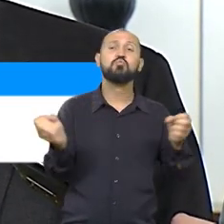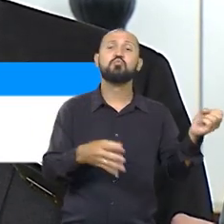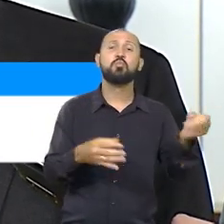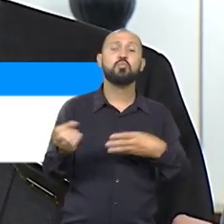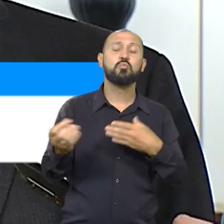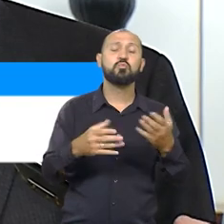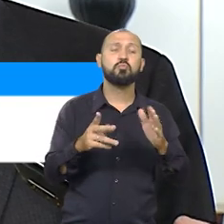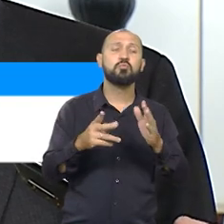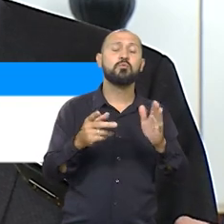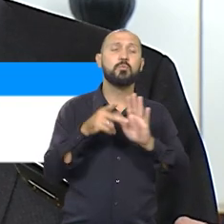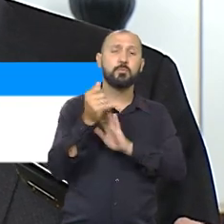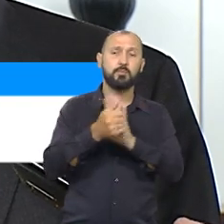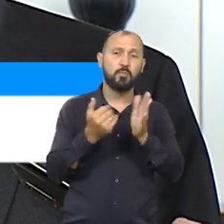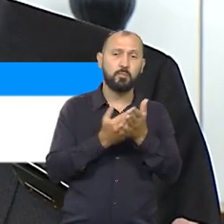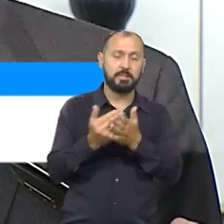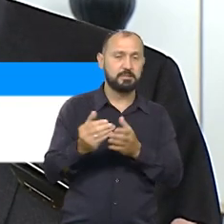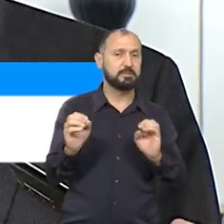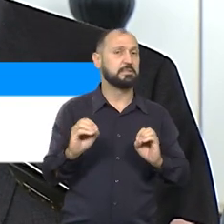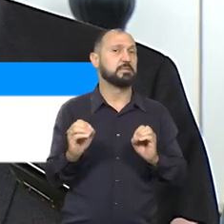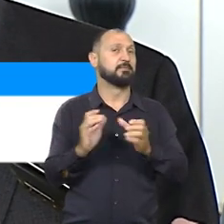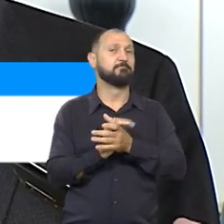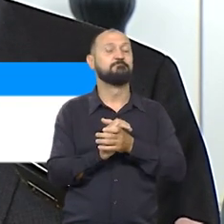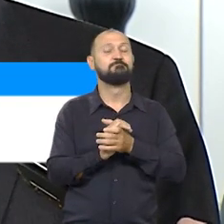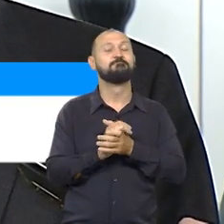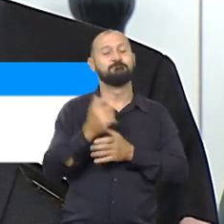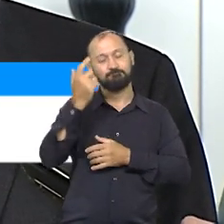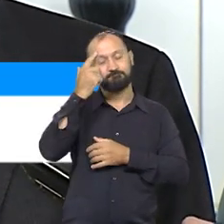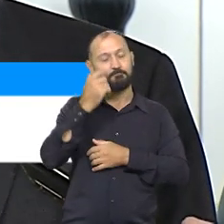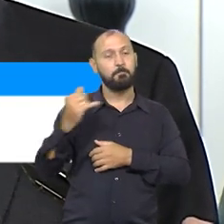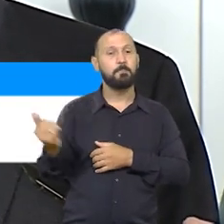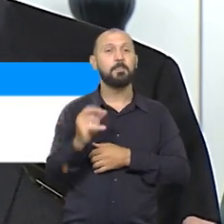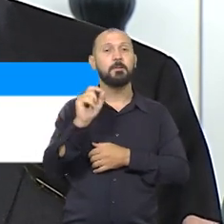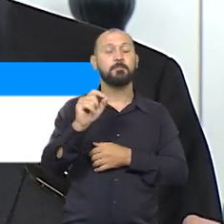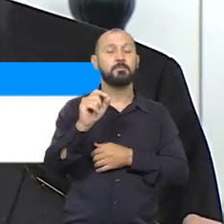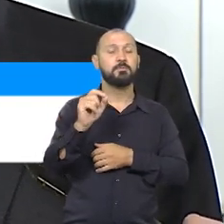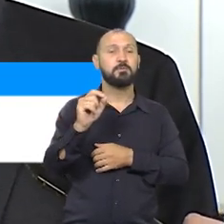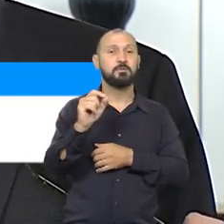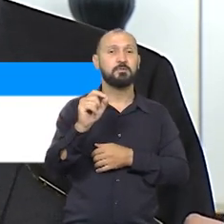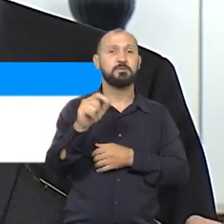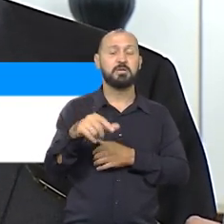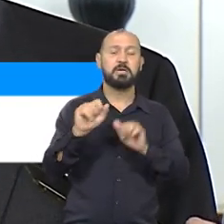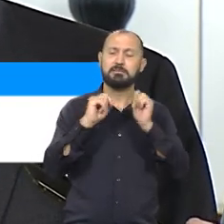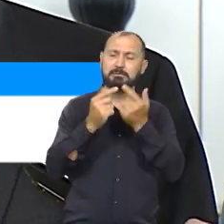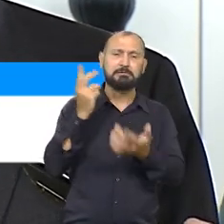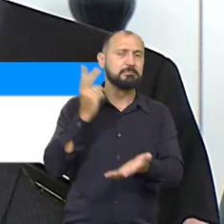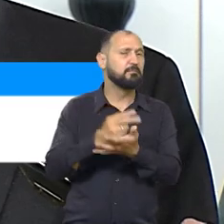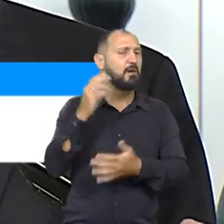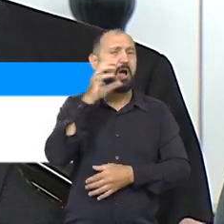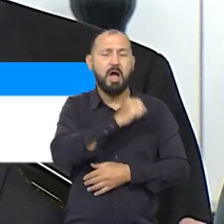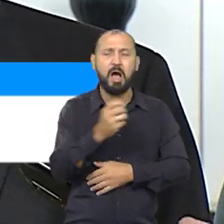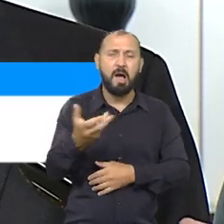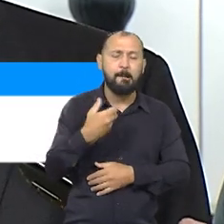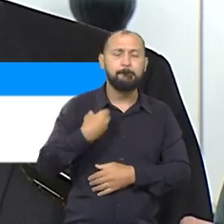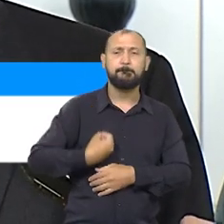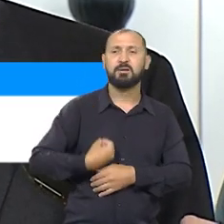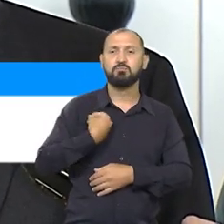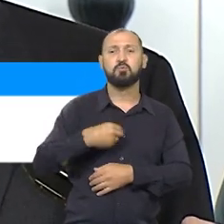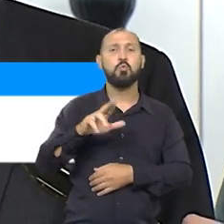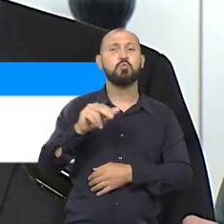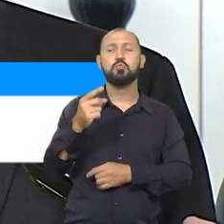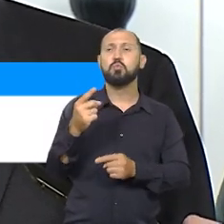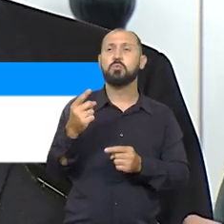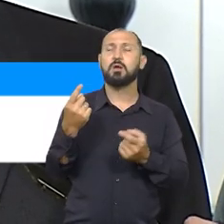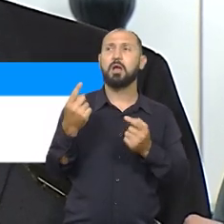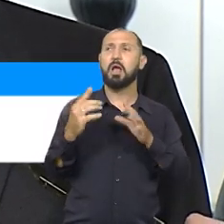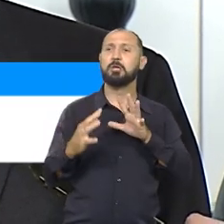novos projetos para que a gente possa começar do zero com ele então acho que é importante a casa foi ágil sempre foi participar